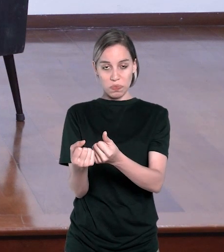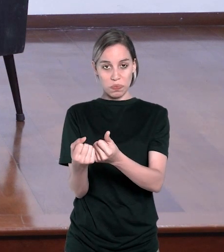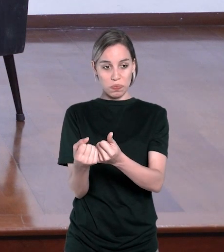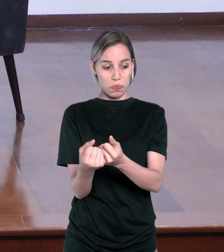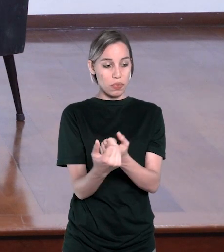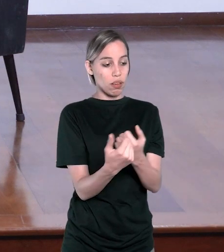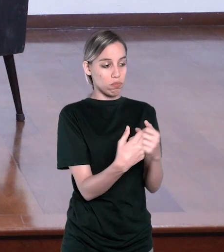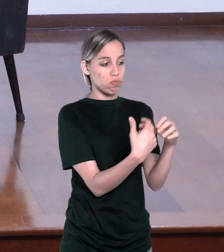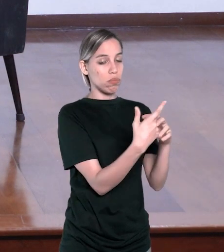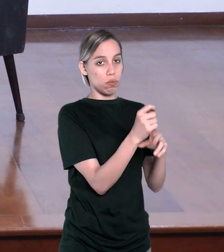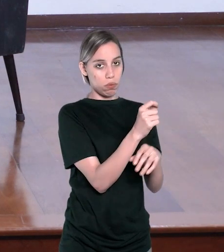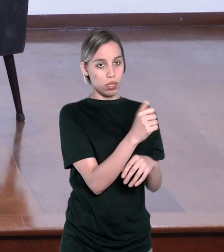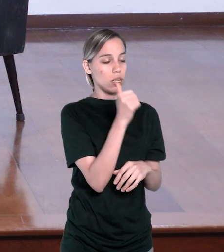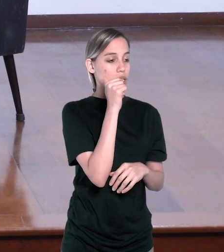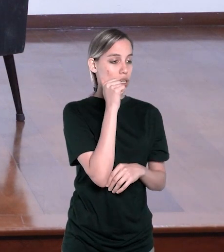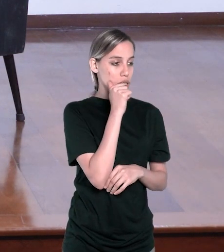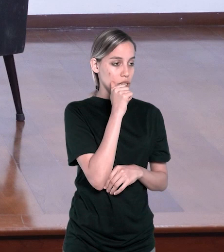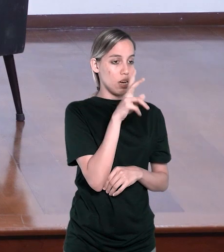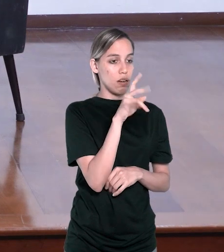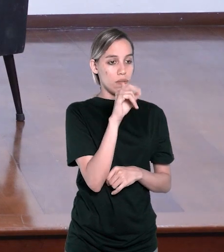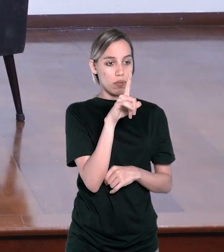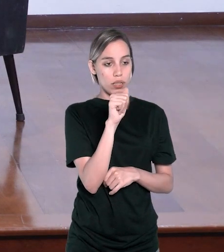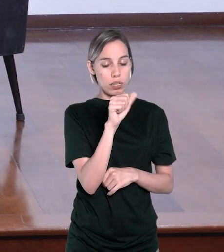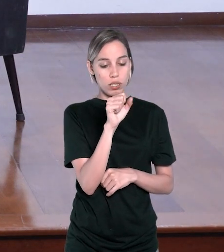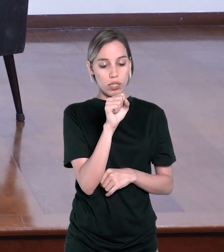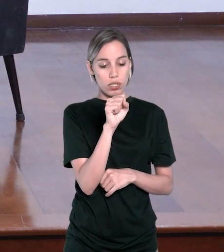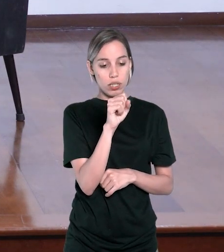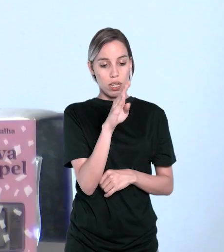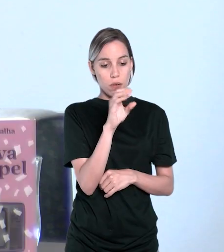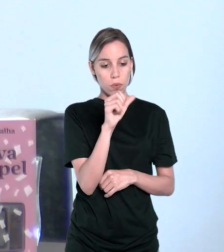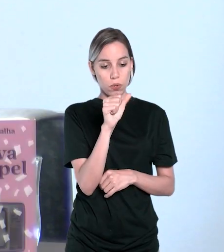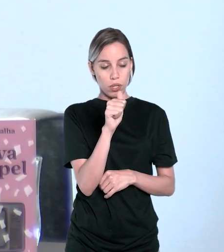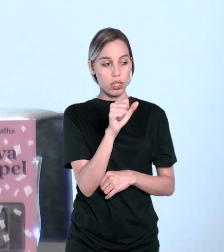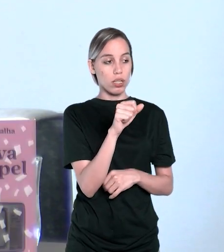aí, depois disso, uma editora na Alemanha,